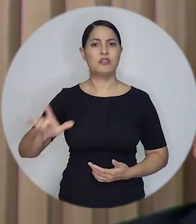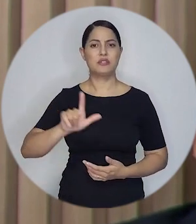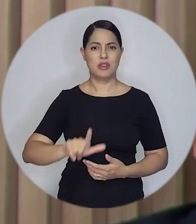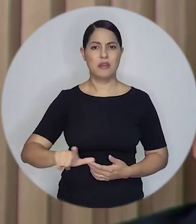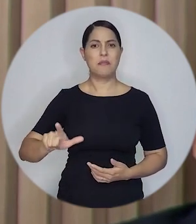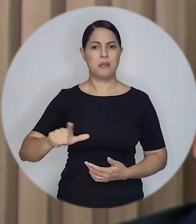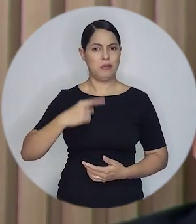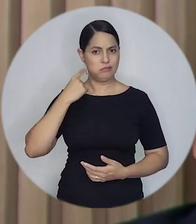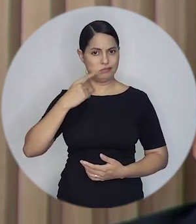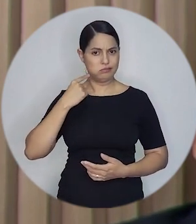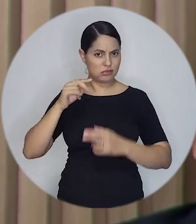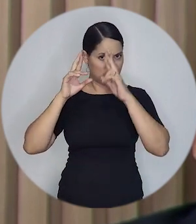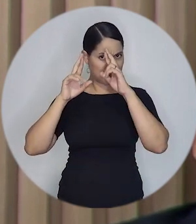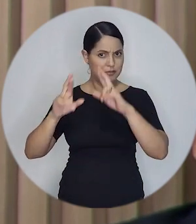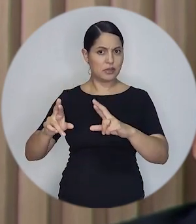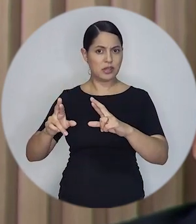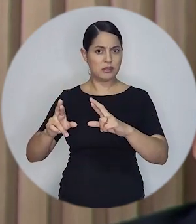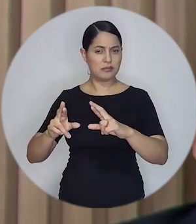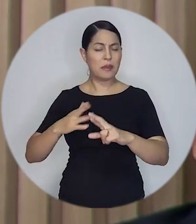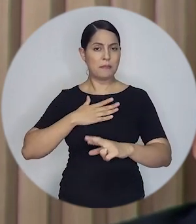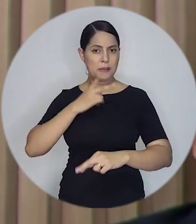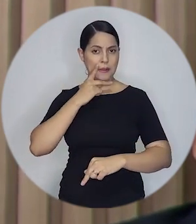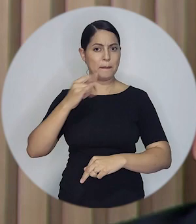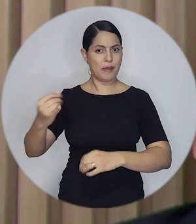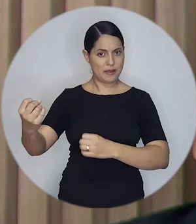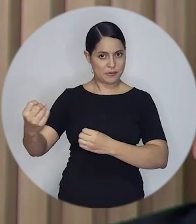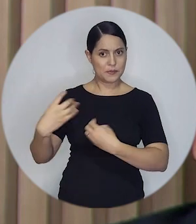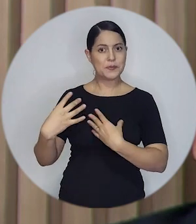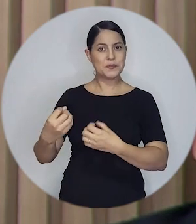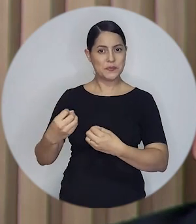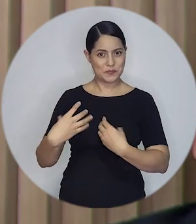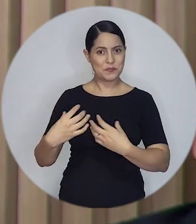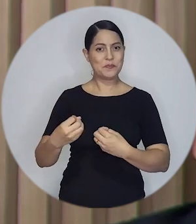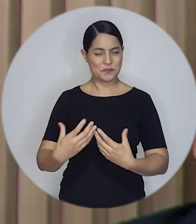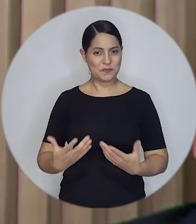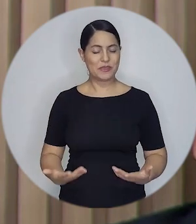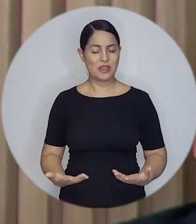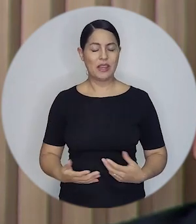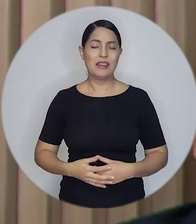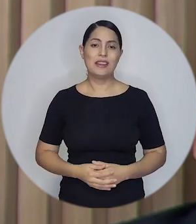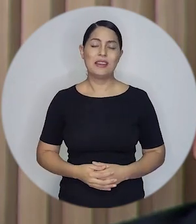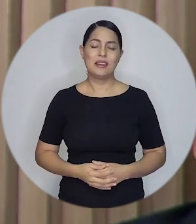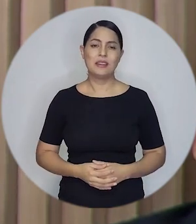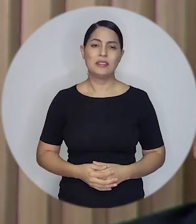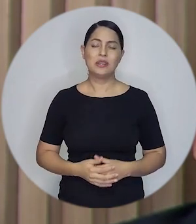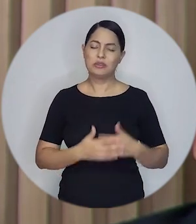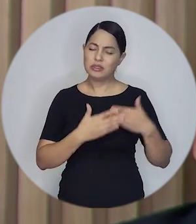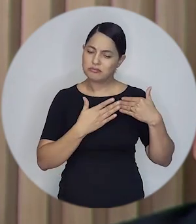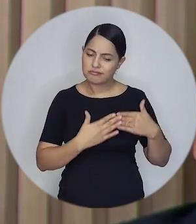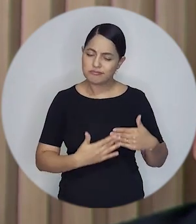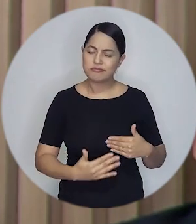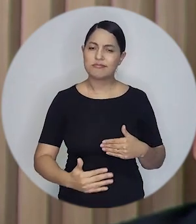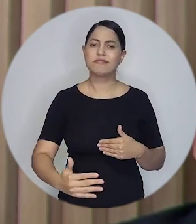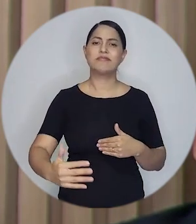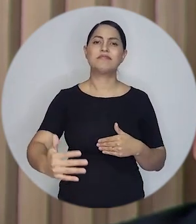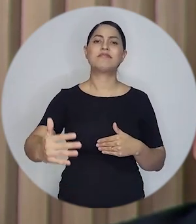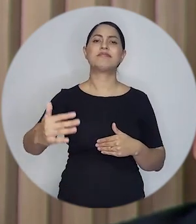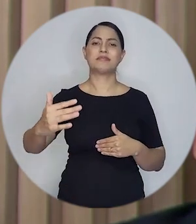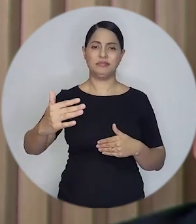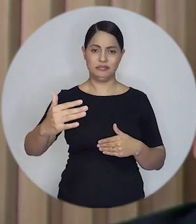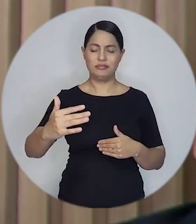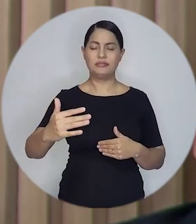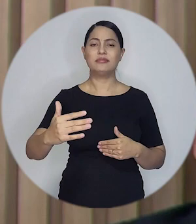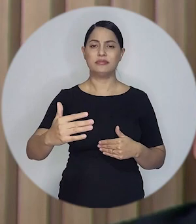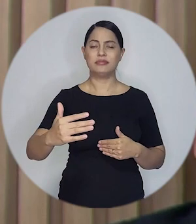a respeitar o trabalho do advogado em casa, com ele. E ao longo dessa